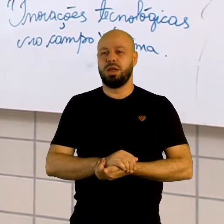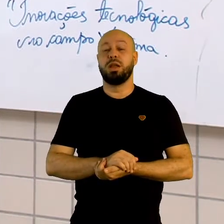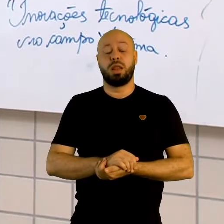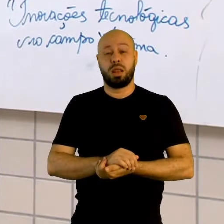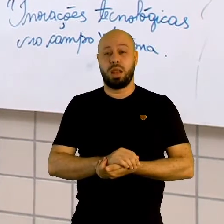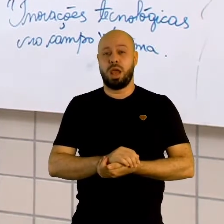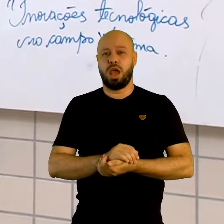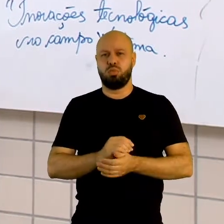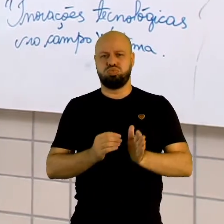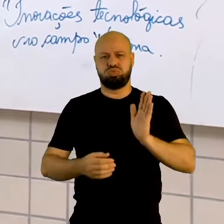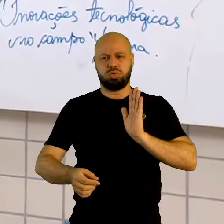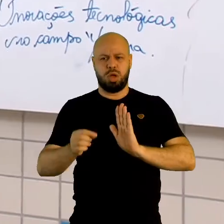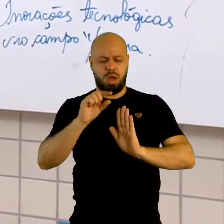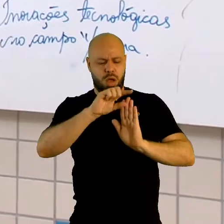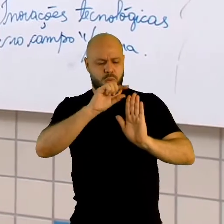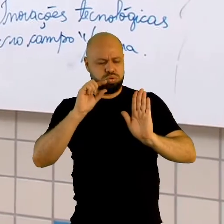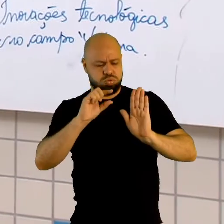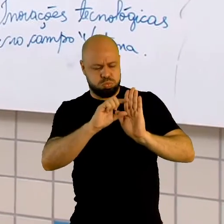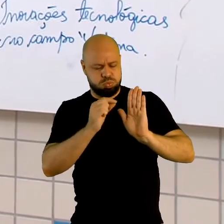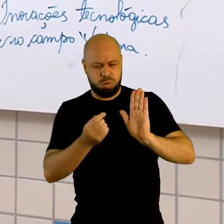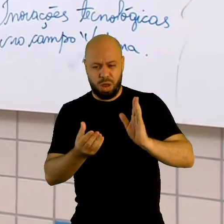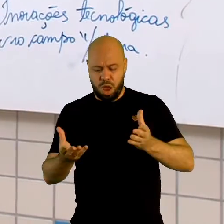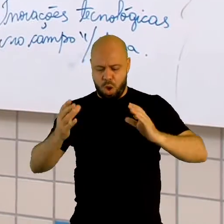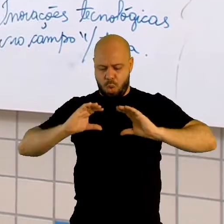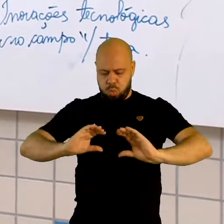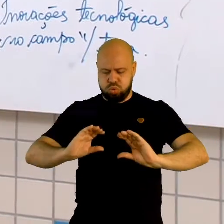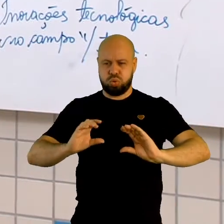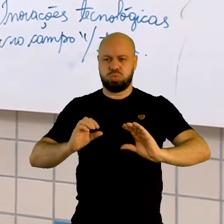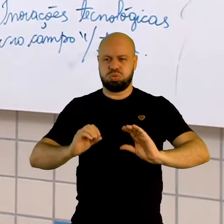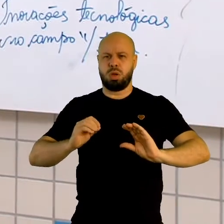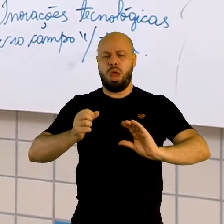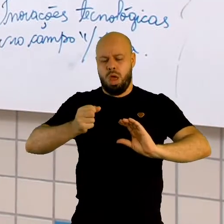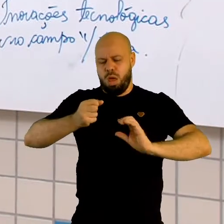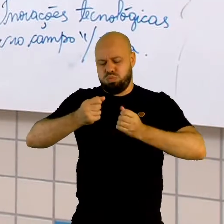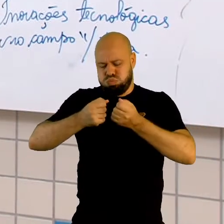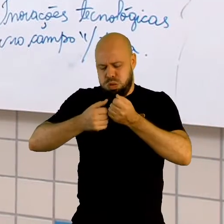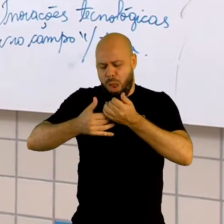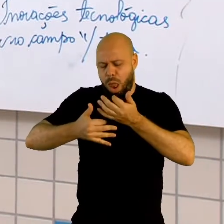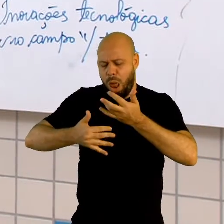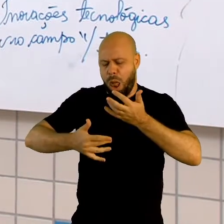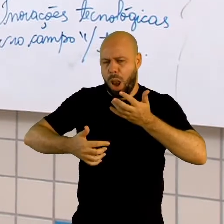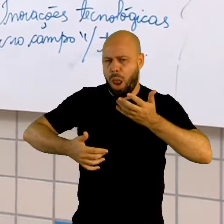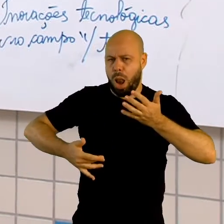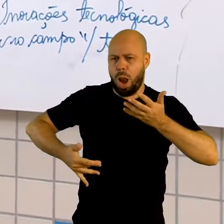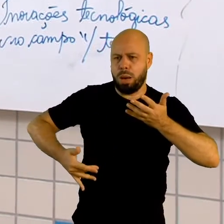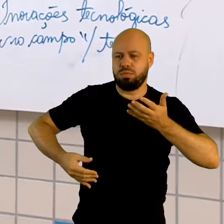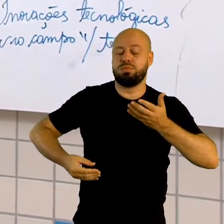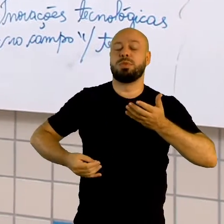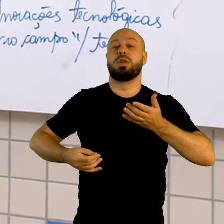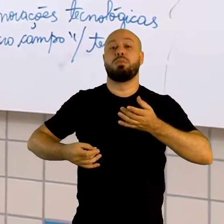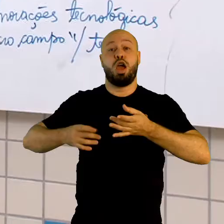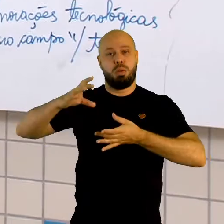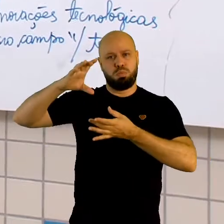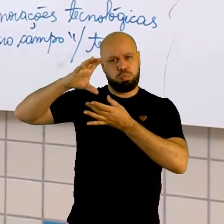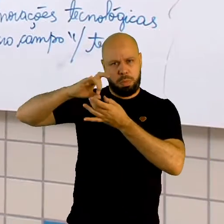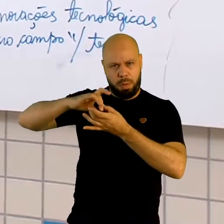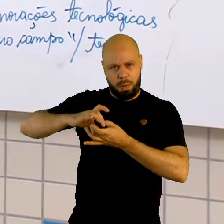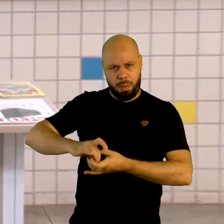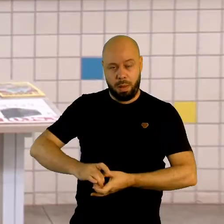do texto. O que é o corpo do texto? É todo o desenvolvimento do texto jornalístico, coeso e